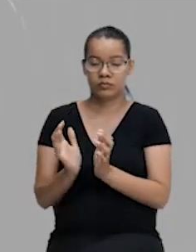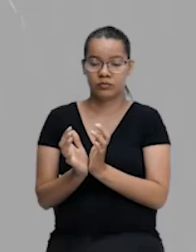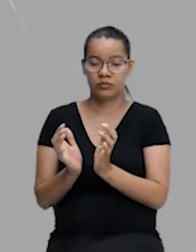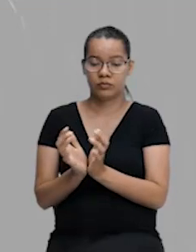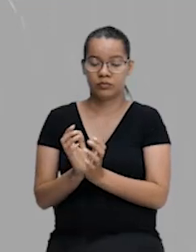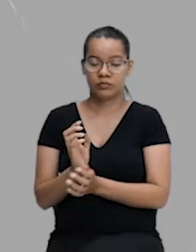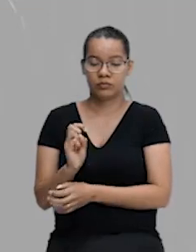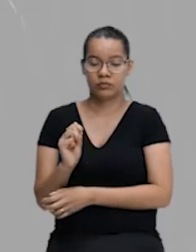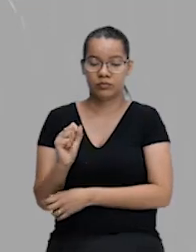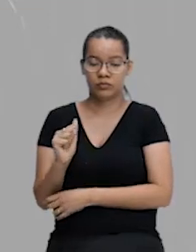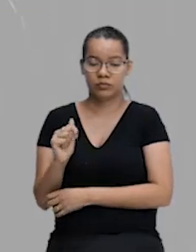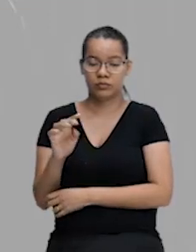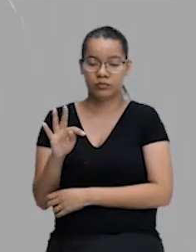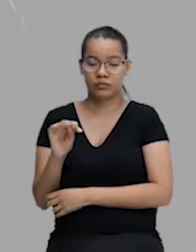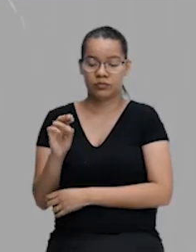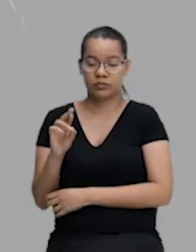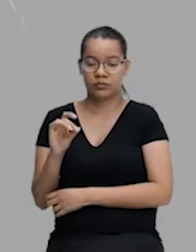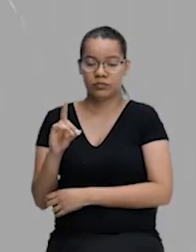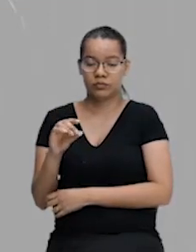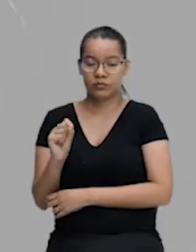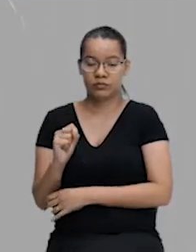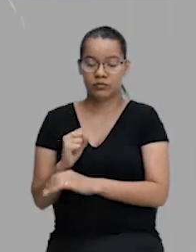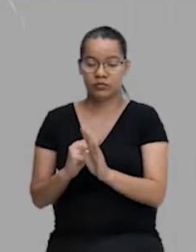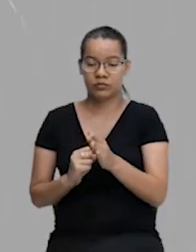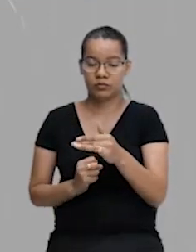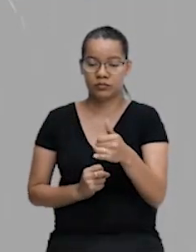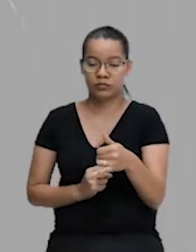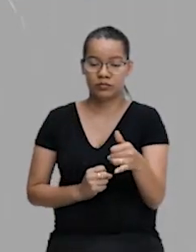saturados, óleos mais